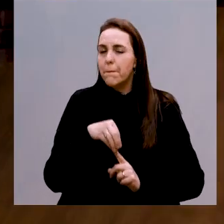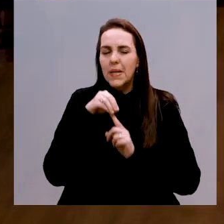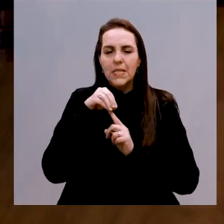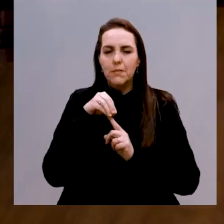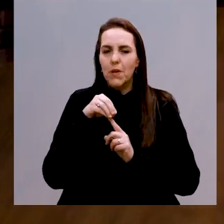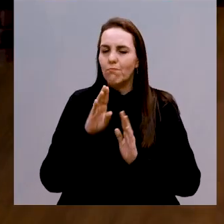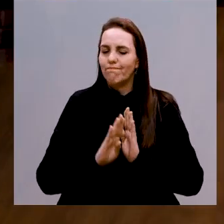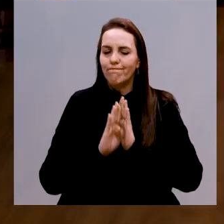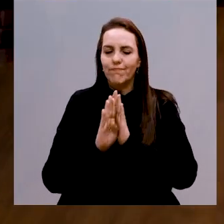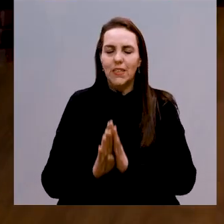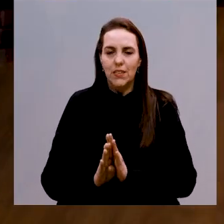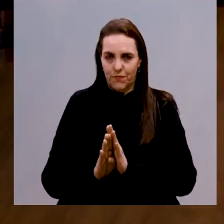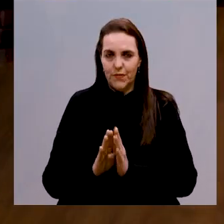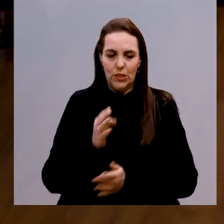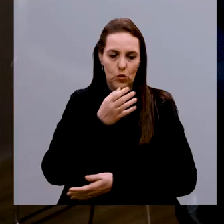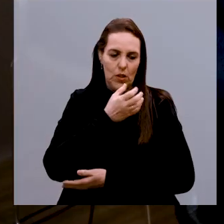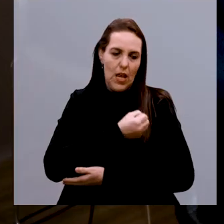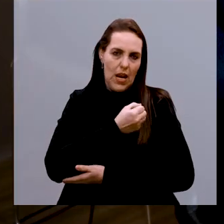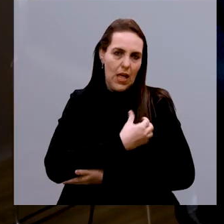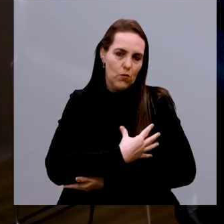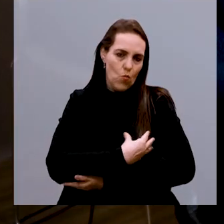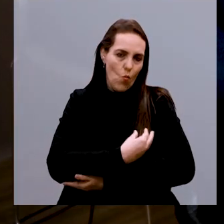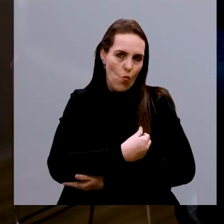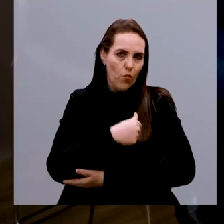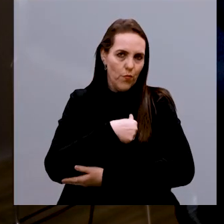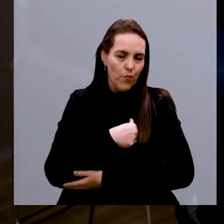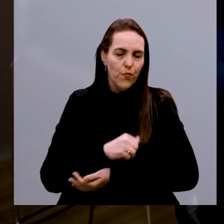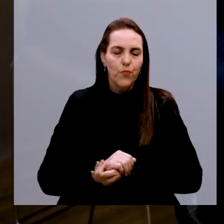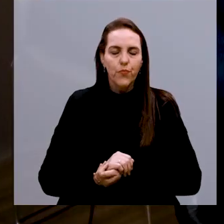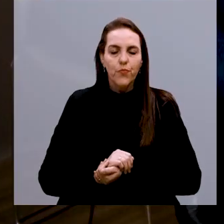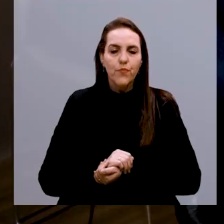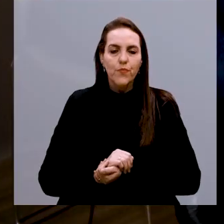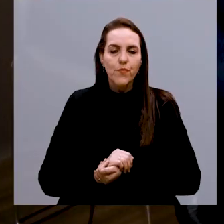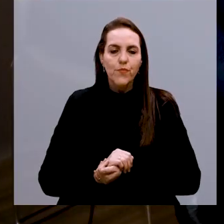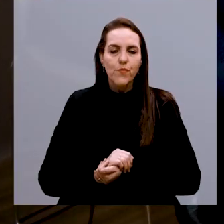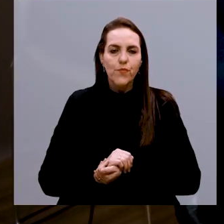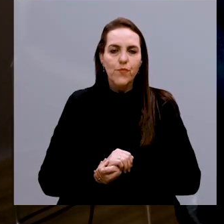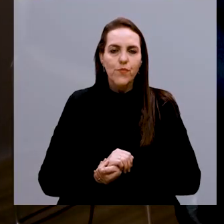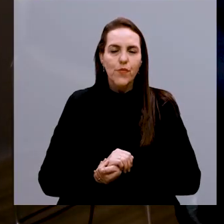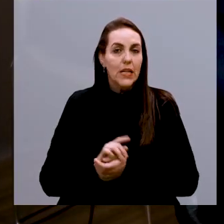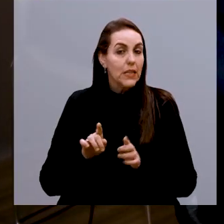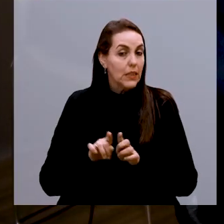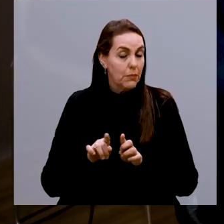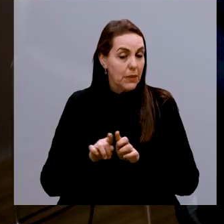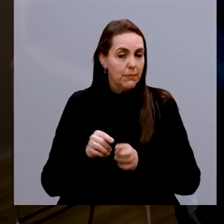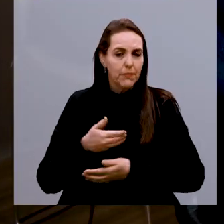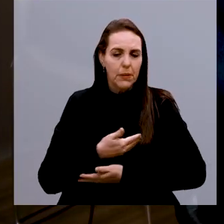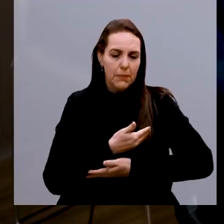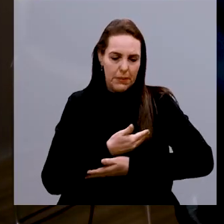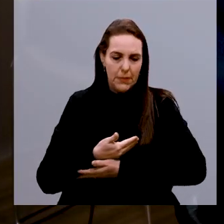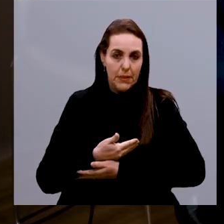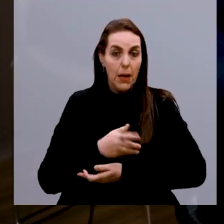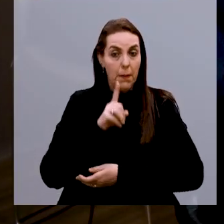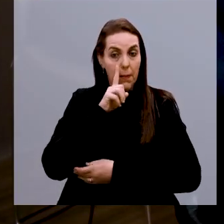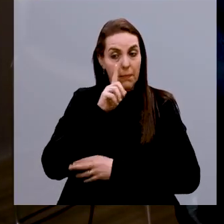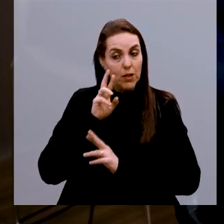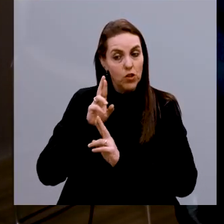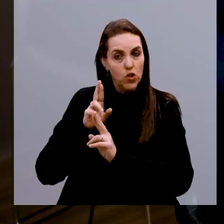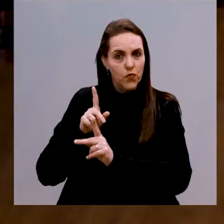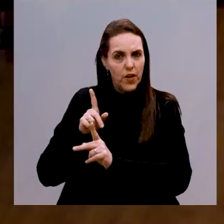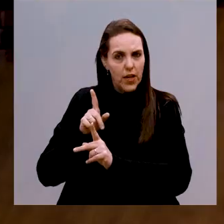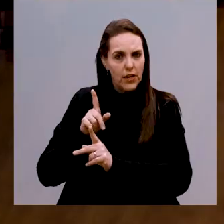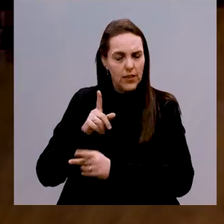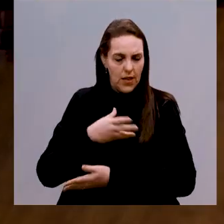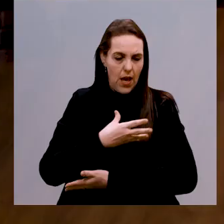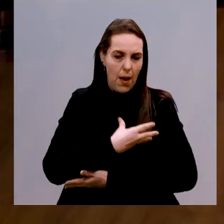do leite materno, assim? E também, assim, um bebê com uma mãe diferente